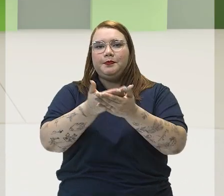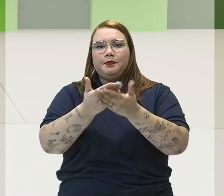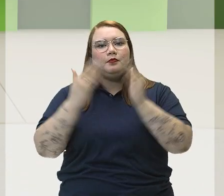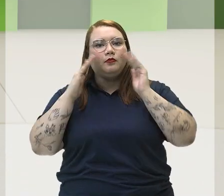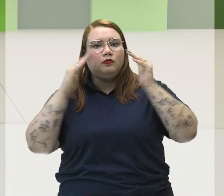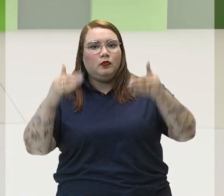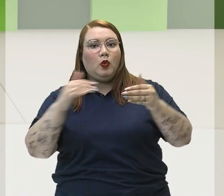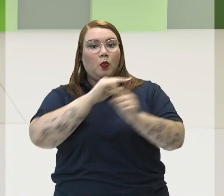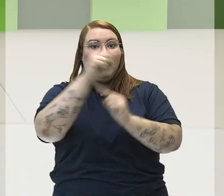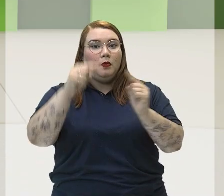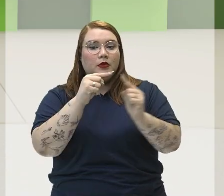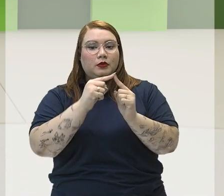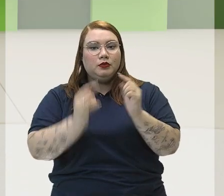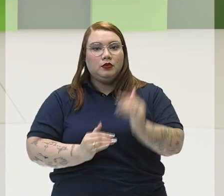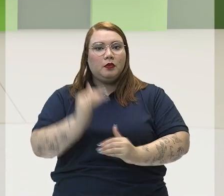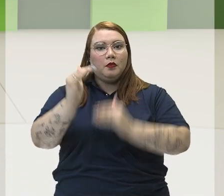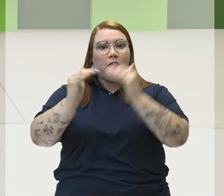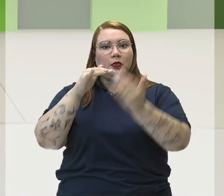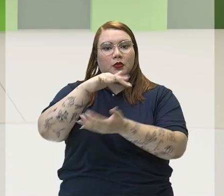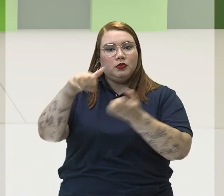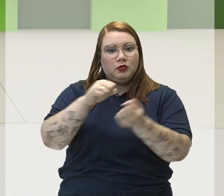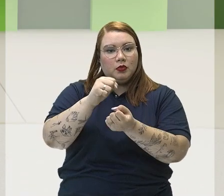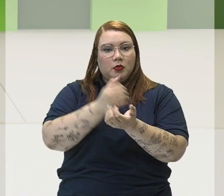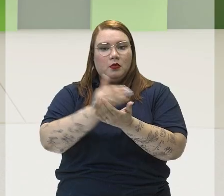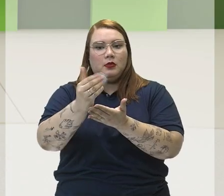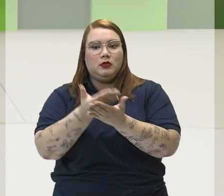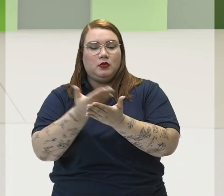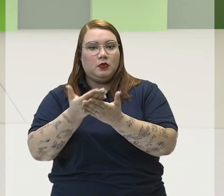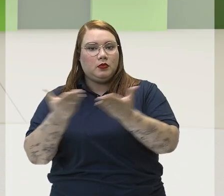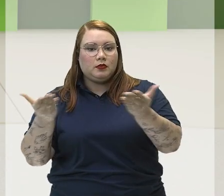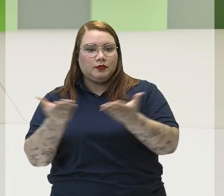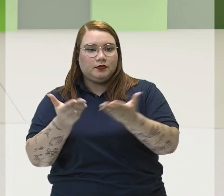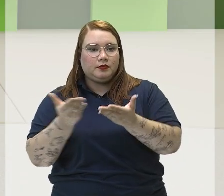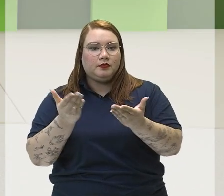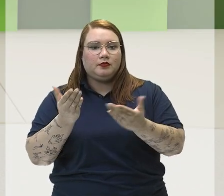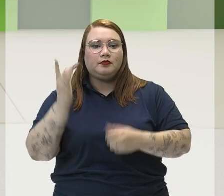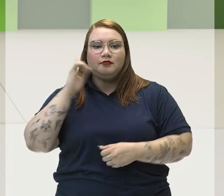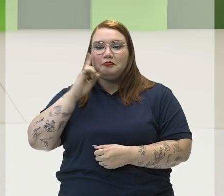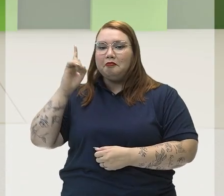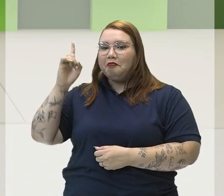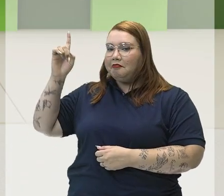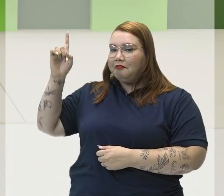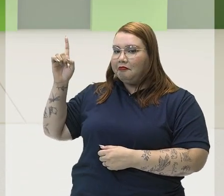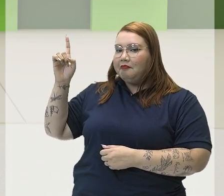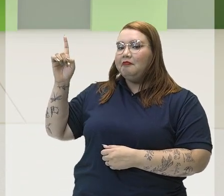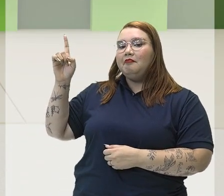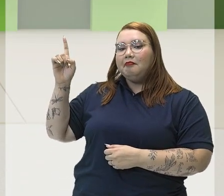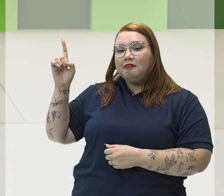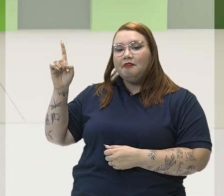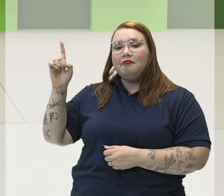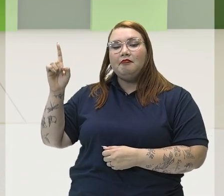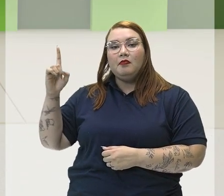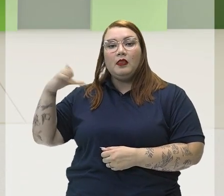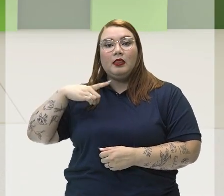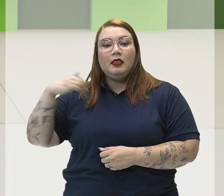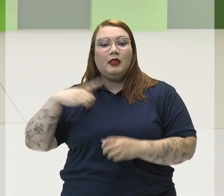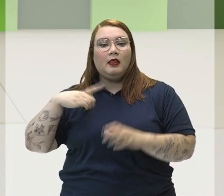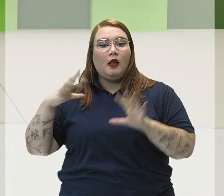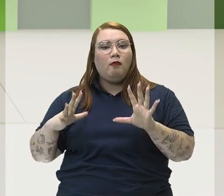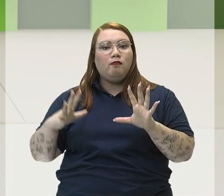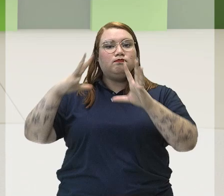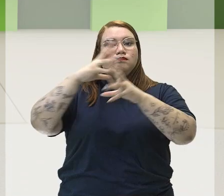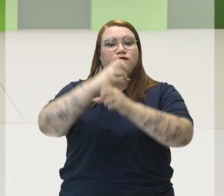Desenvolvimento Sustentável para dar início nessa aula. E aqui ao lado, como vocês podem observar, a gente tem